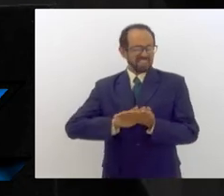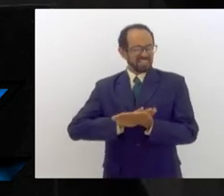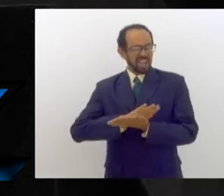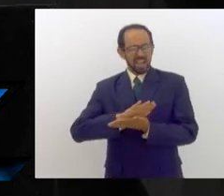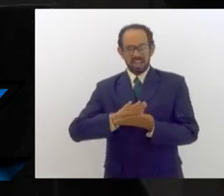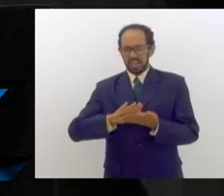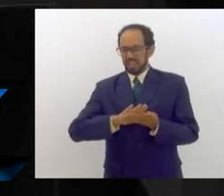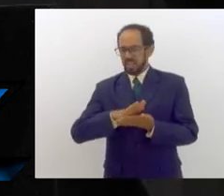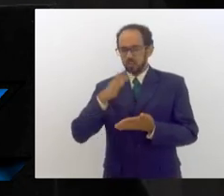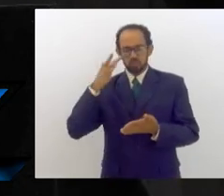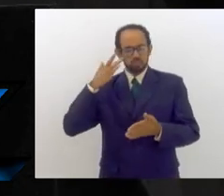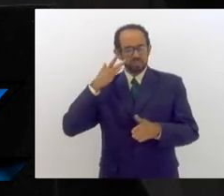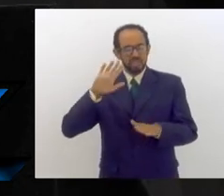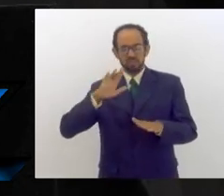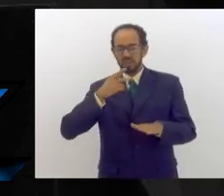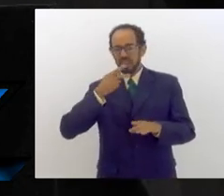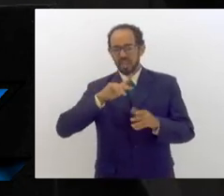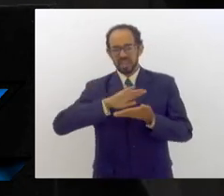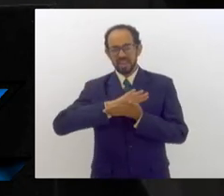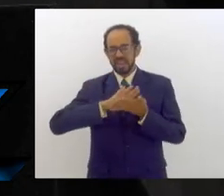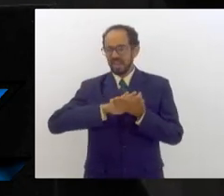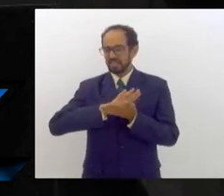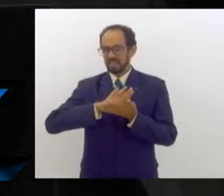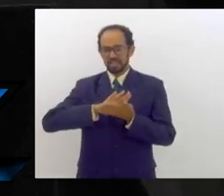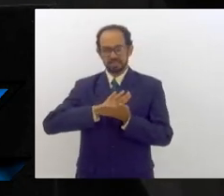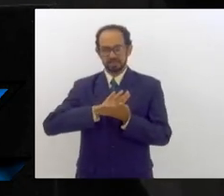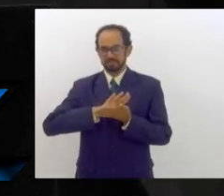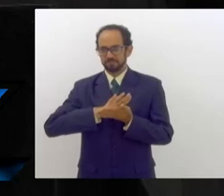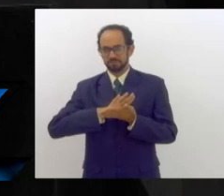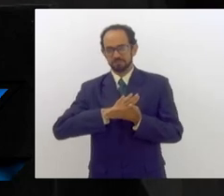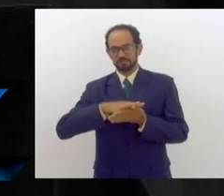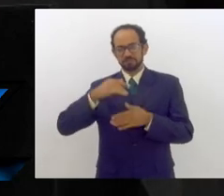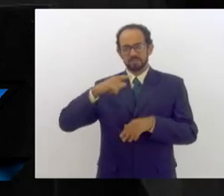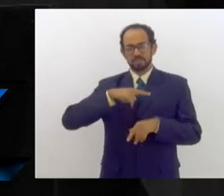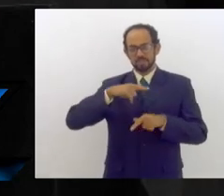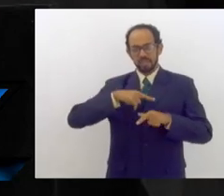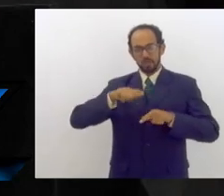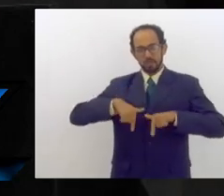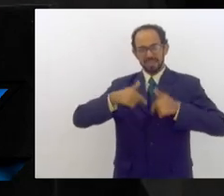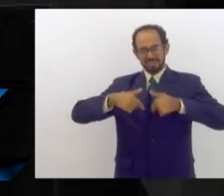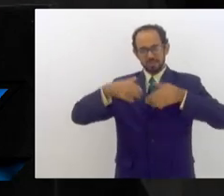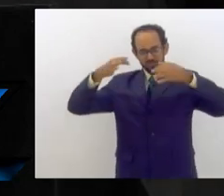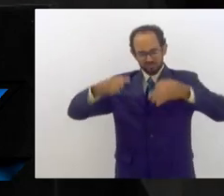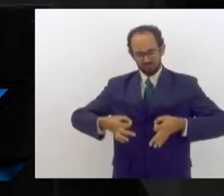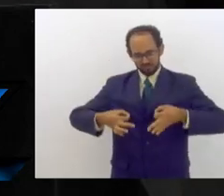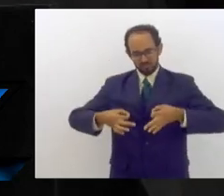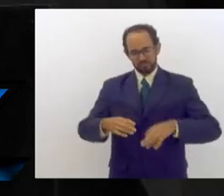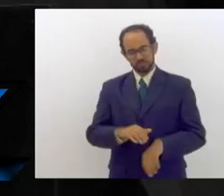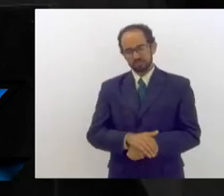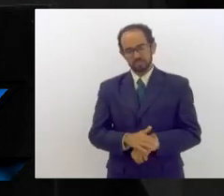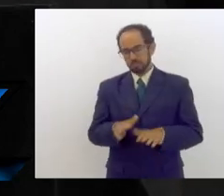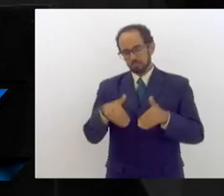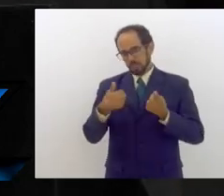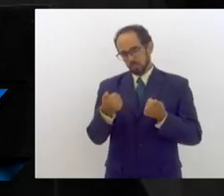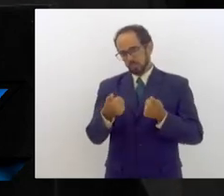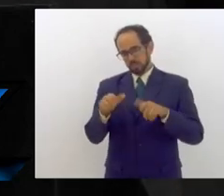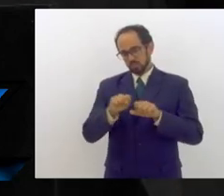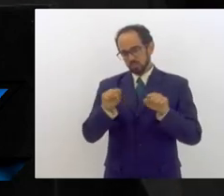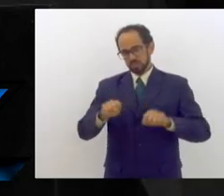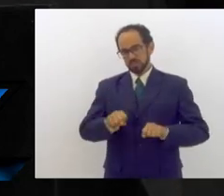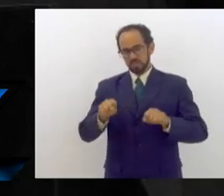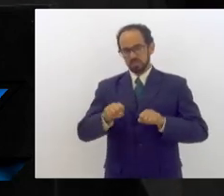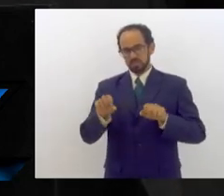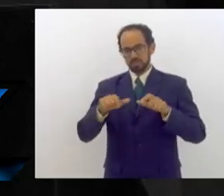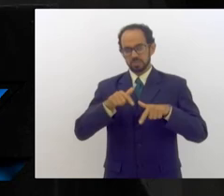do pacto que tenha tido ação efetiva na melhoria do sistema de